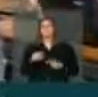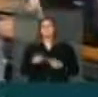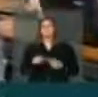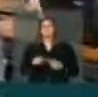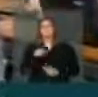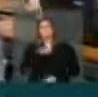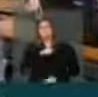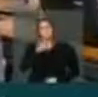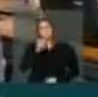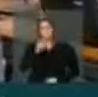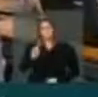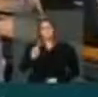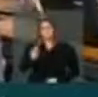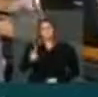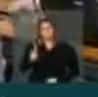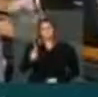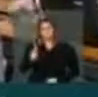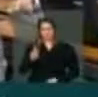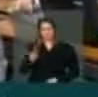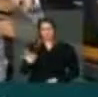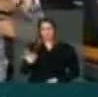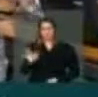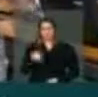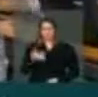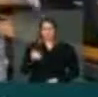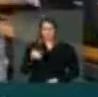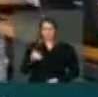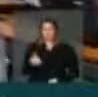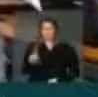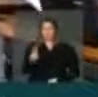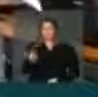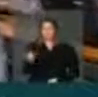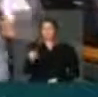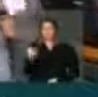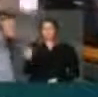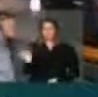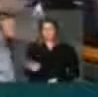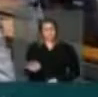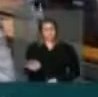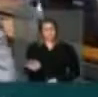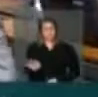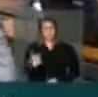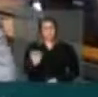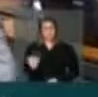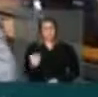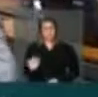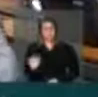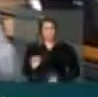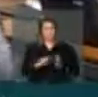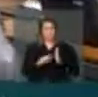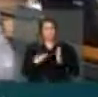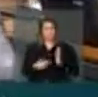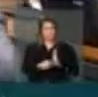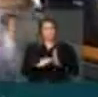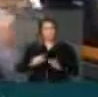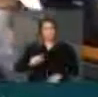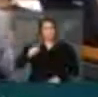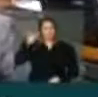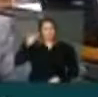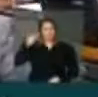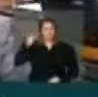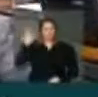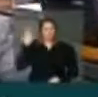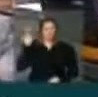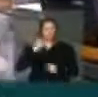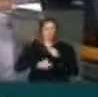um superávit primário agora em 2016 na ordem de 2%. Isso significa um superávit primário que seria o dobro do que fizemos